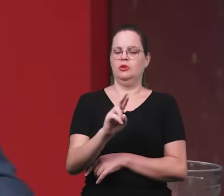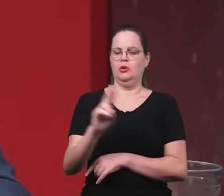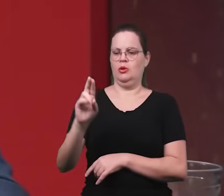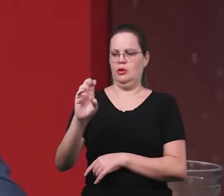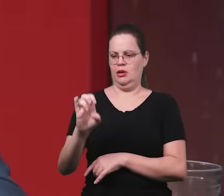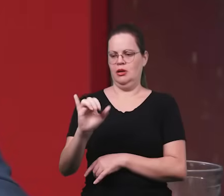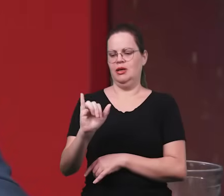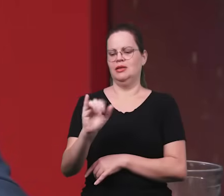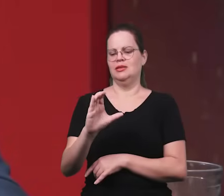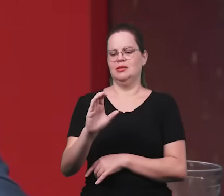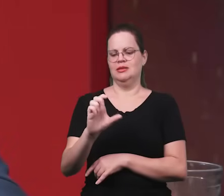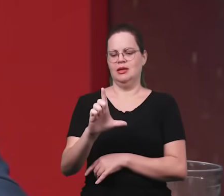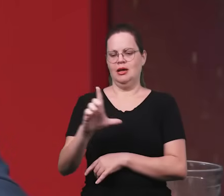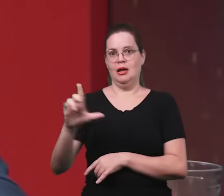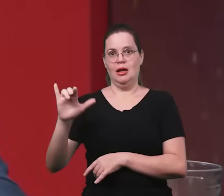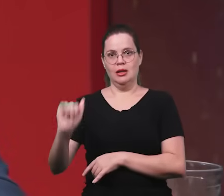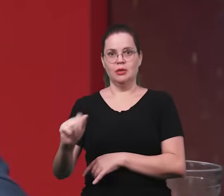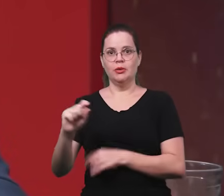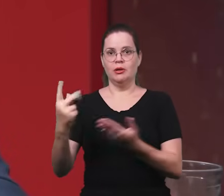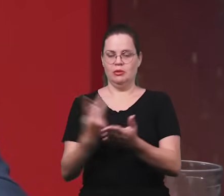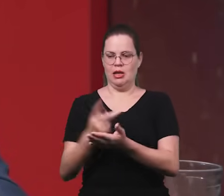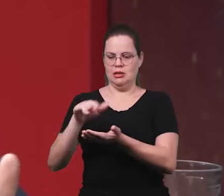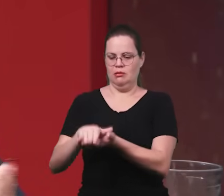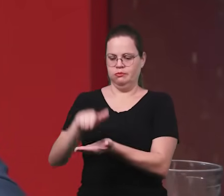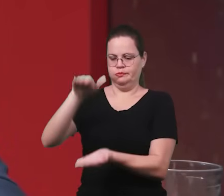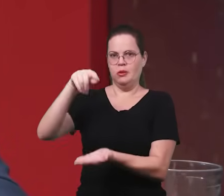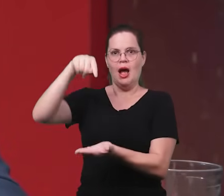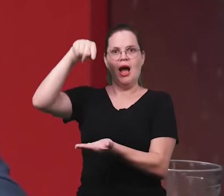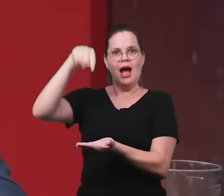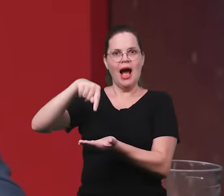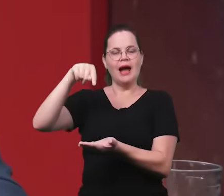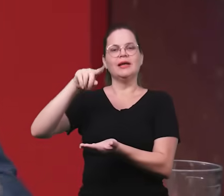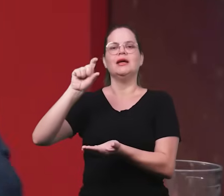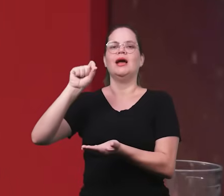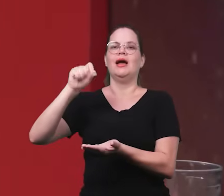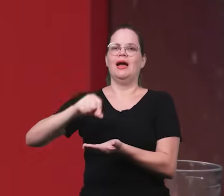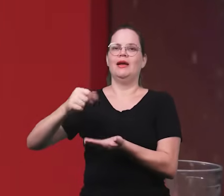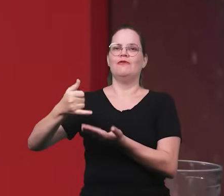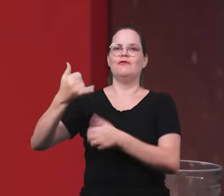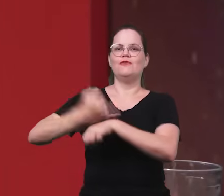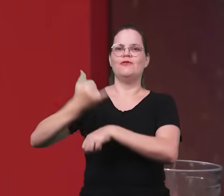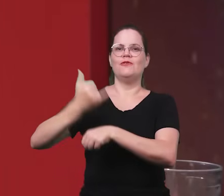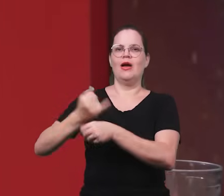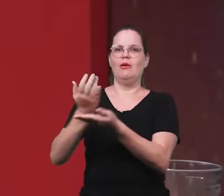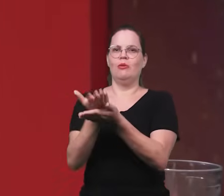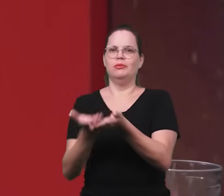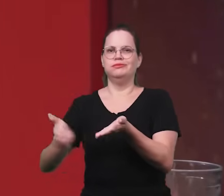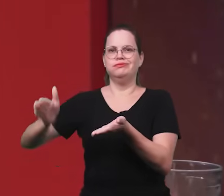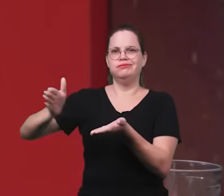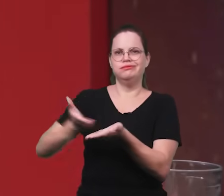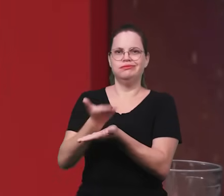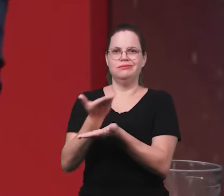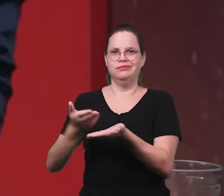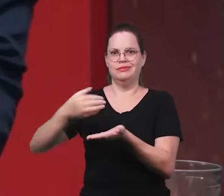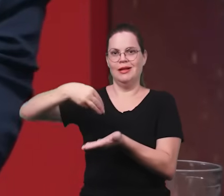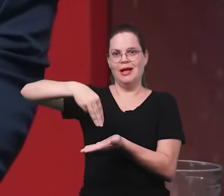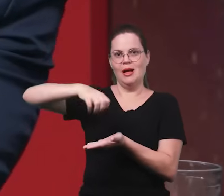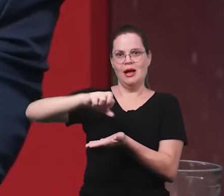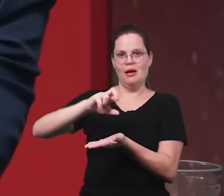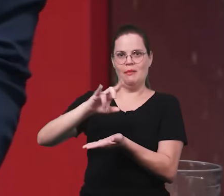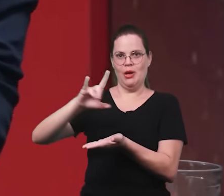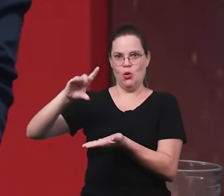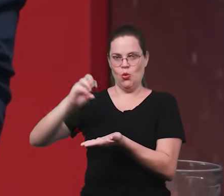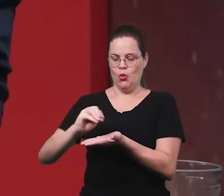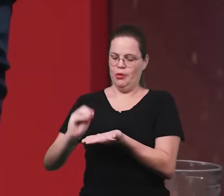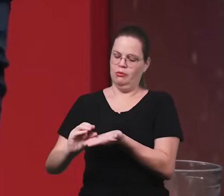de vidro e encheu de mercúrio. E quando ele pegou e ele colocou um balde de água e colocou aquele vidro